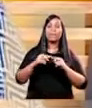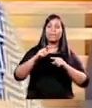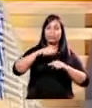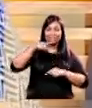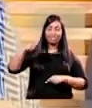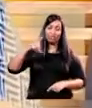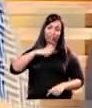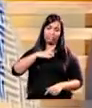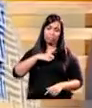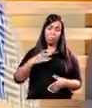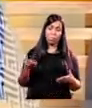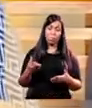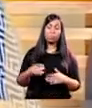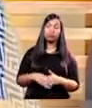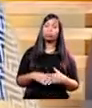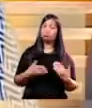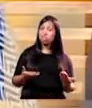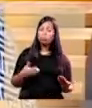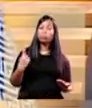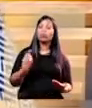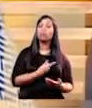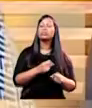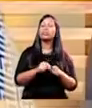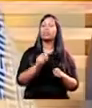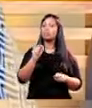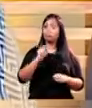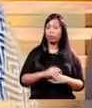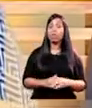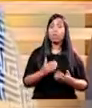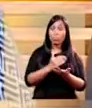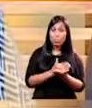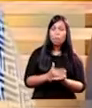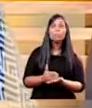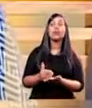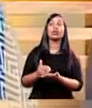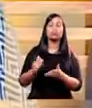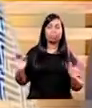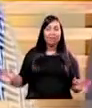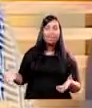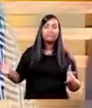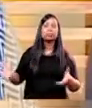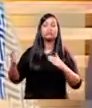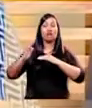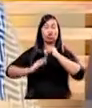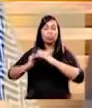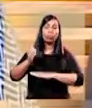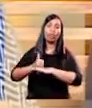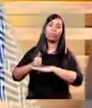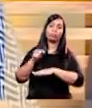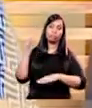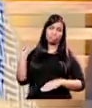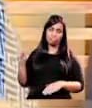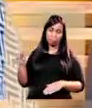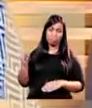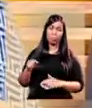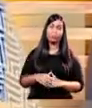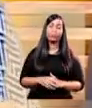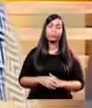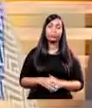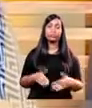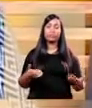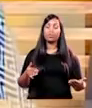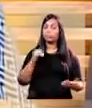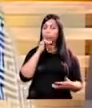das estatísticas que a gente tem, então, o que a gente faz? A gente começa a intensificar a profissionalização deste